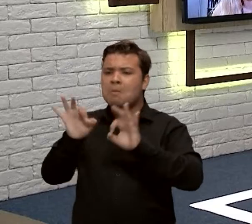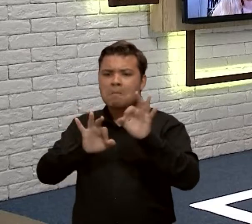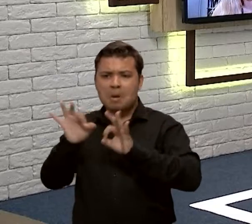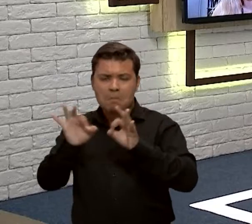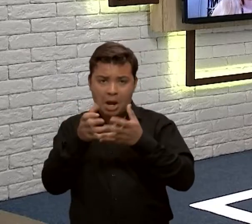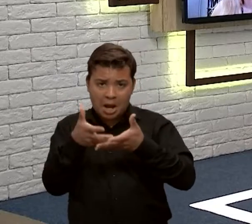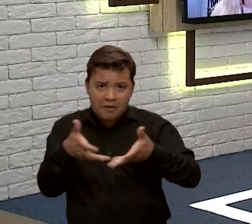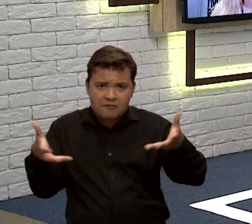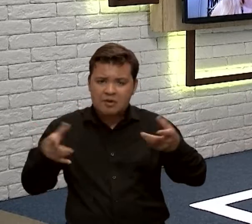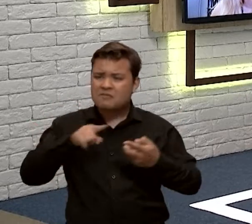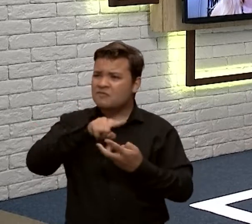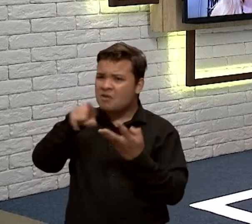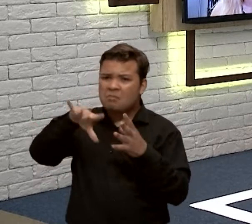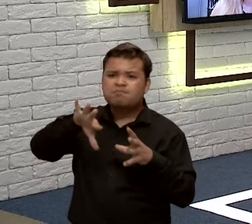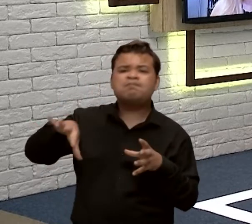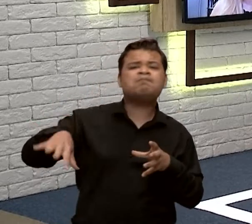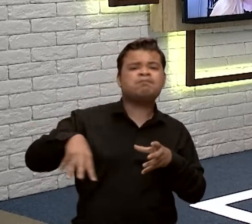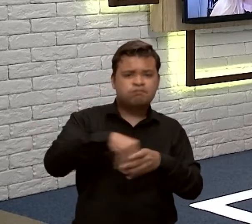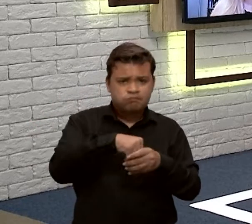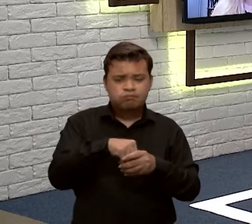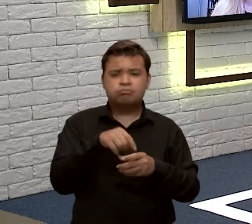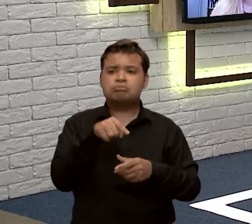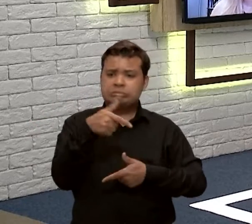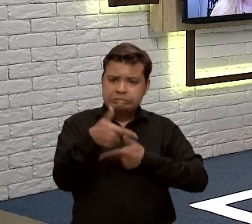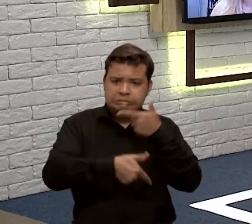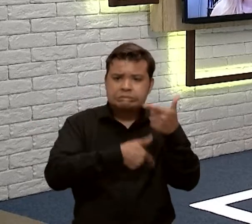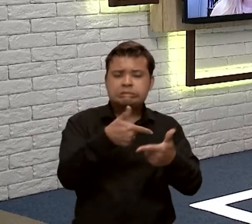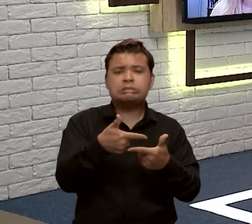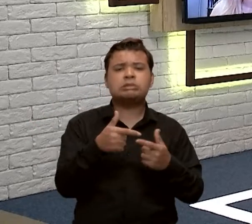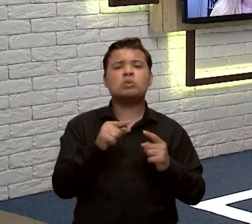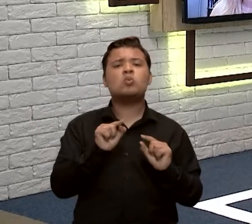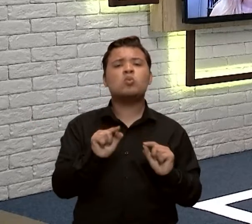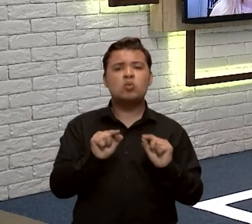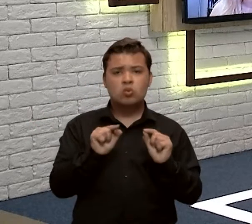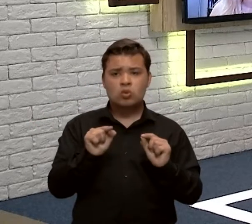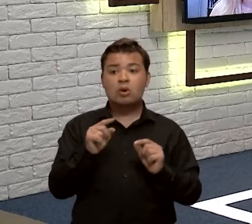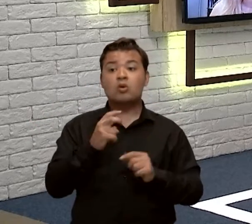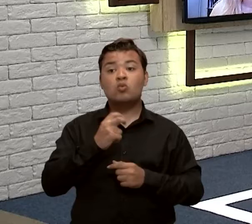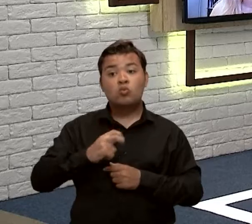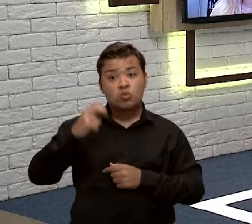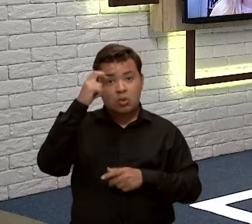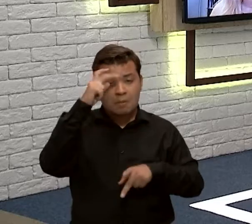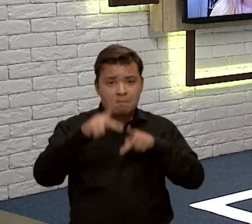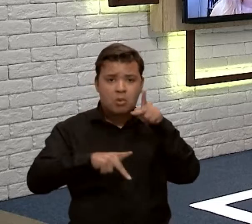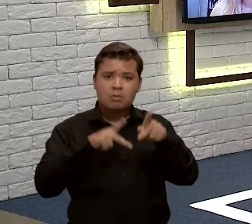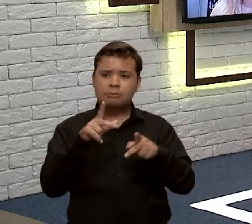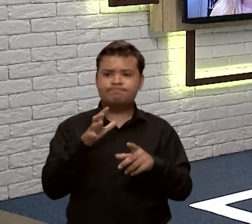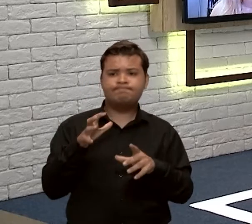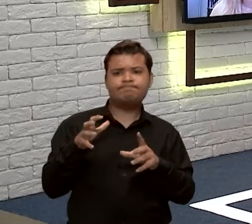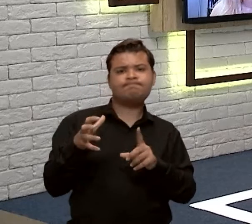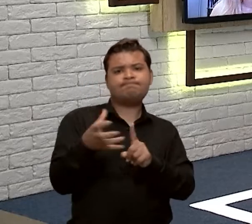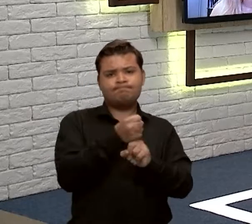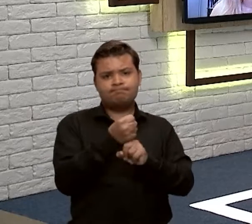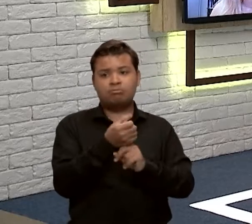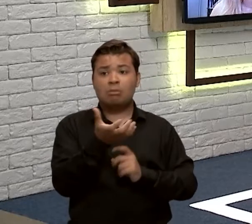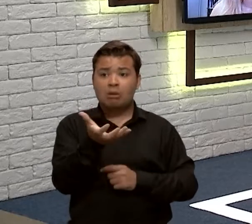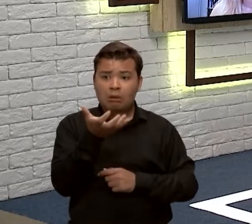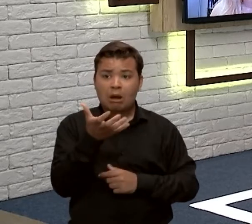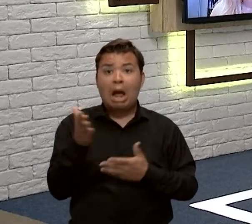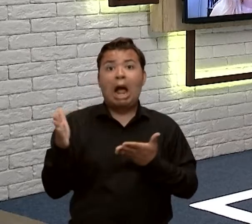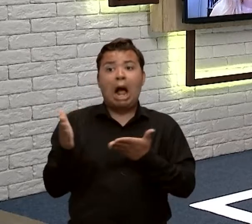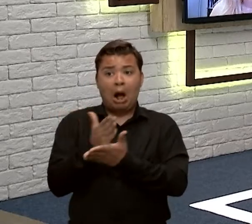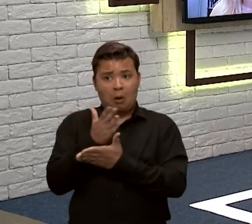eventos e tal, para tomar posse dessa cultura popular. Em alguns casos, sim, já